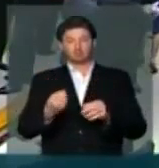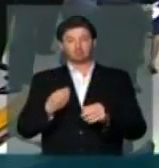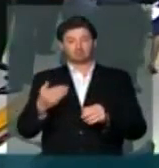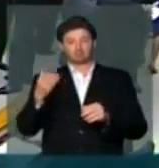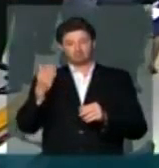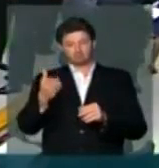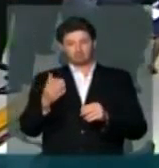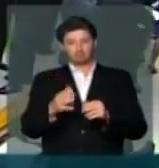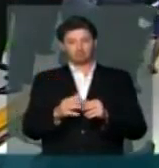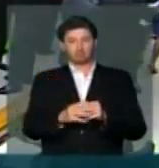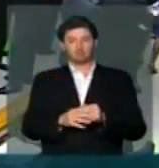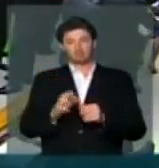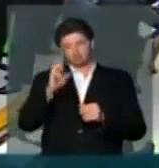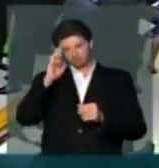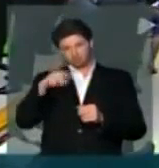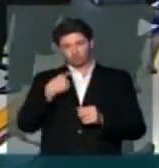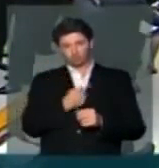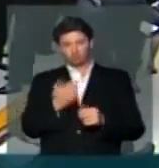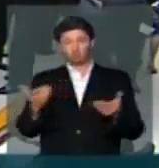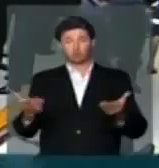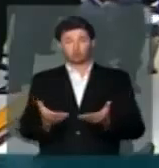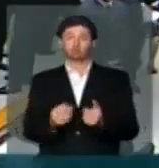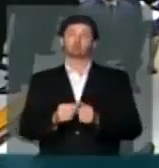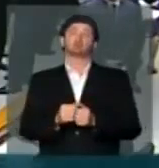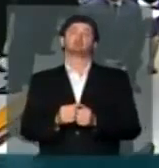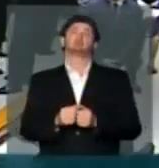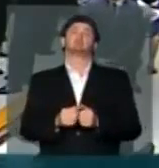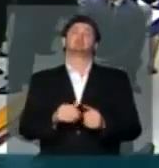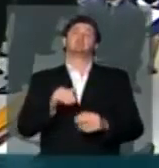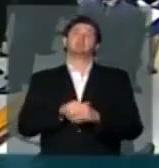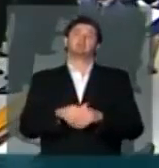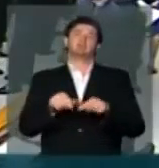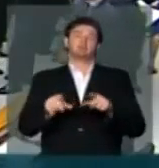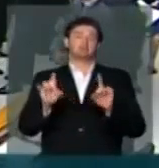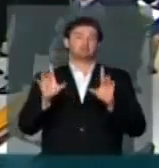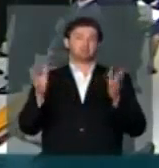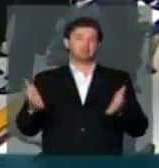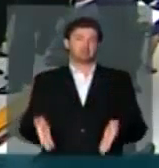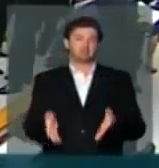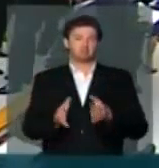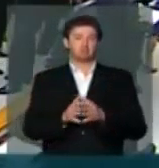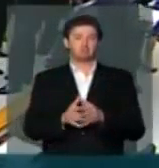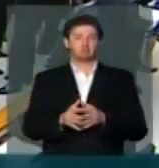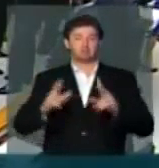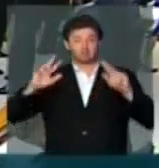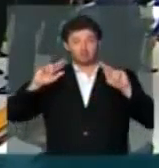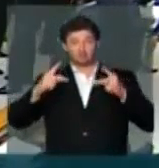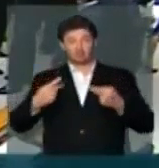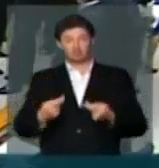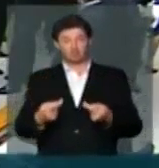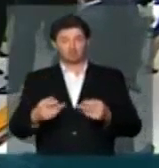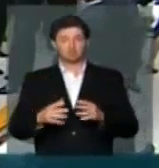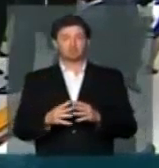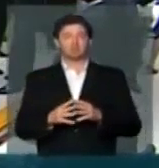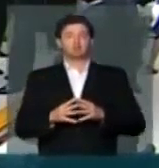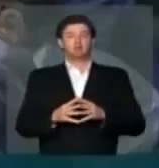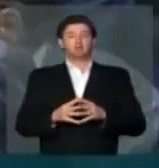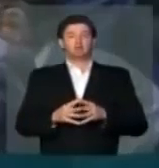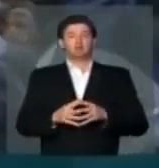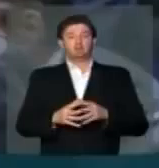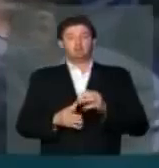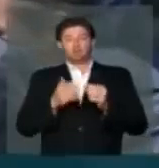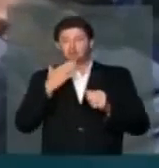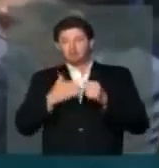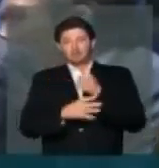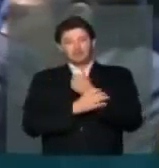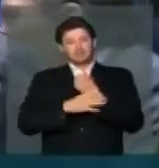Vossa Excelência, estamos tendo hoje essa votação tão especial aqui. Um reconhecimento à